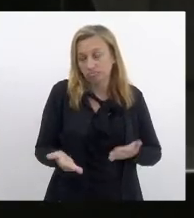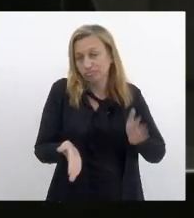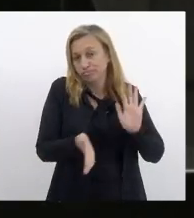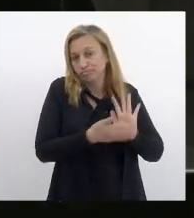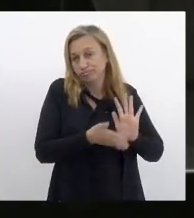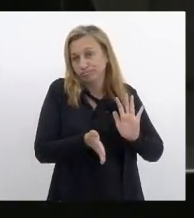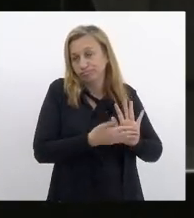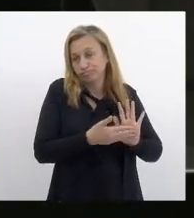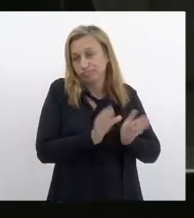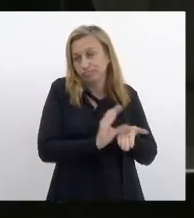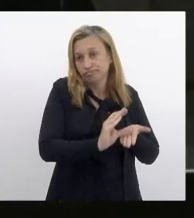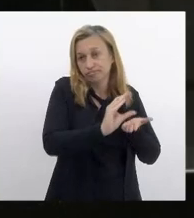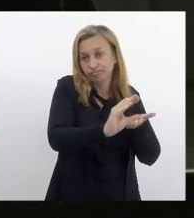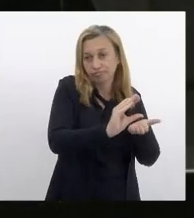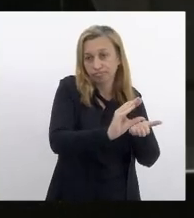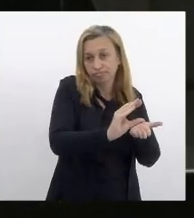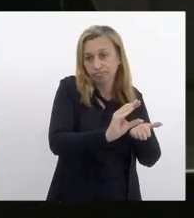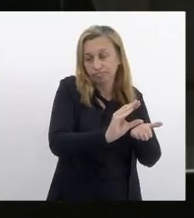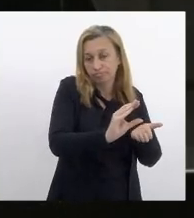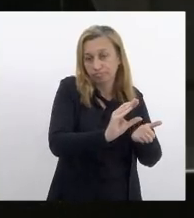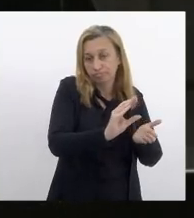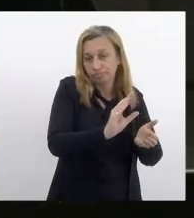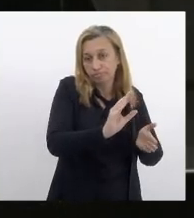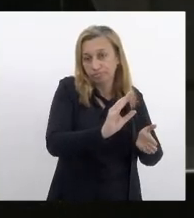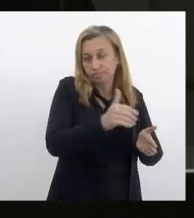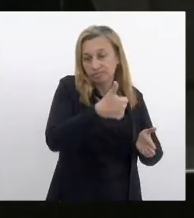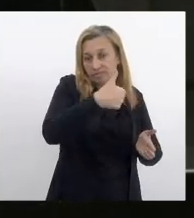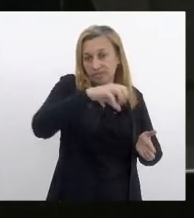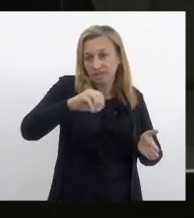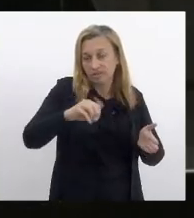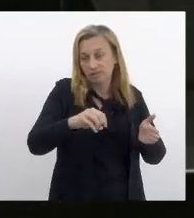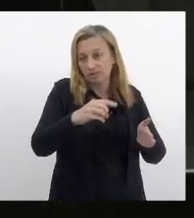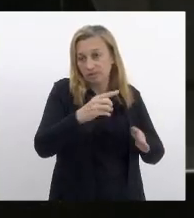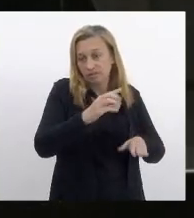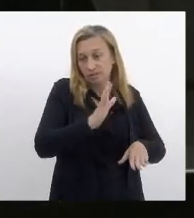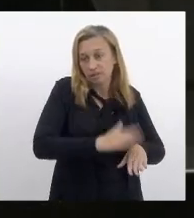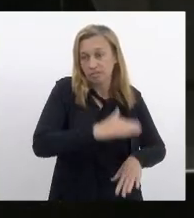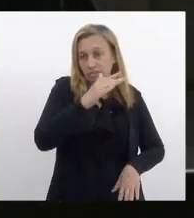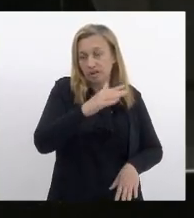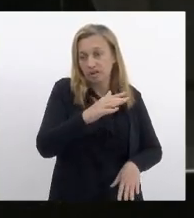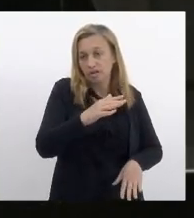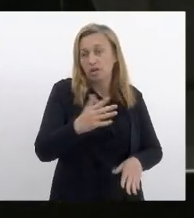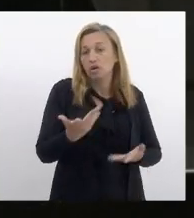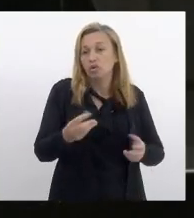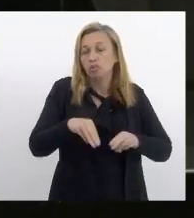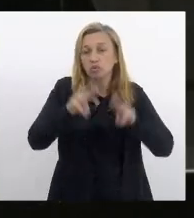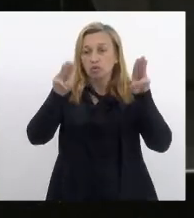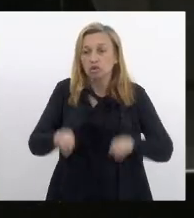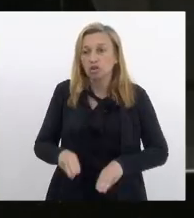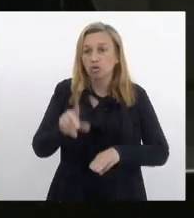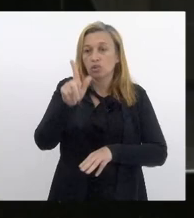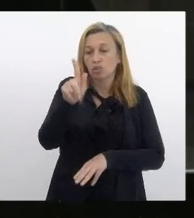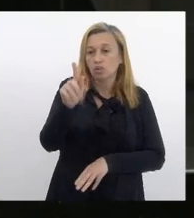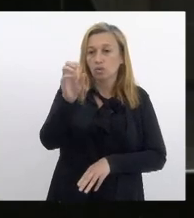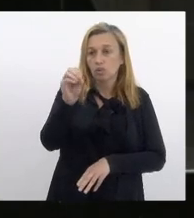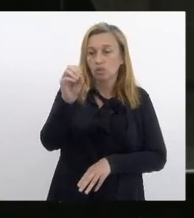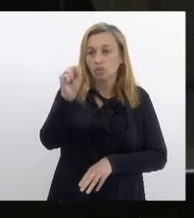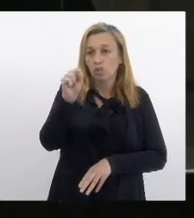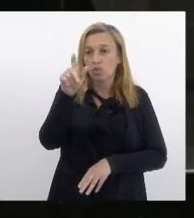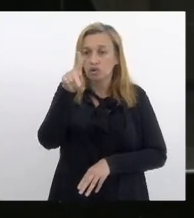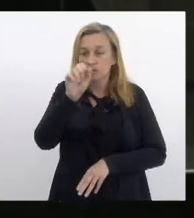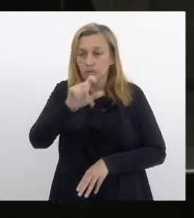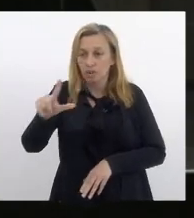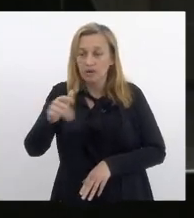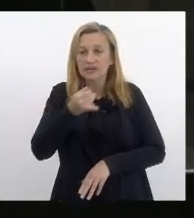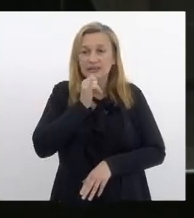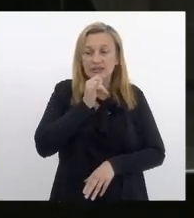propor uma verba 100 vezes maior para um museu gospel, por exemplo, e 100 vezes